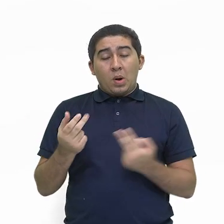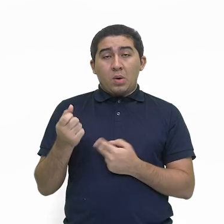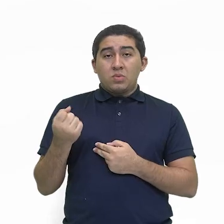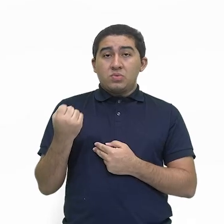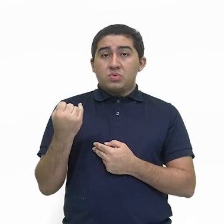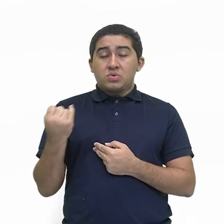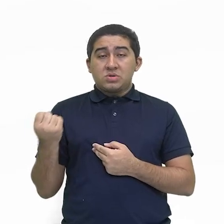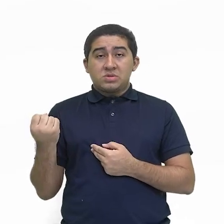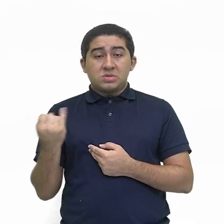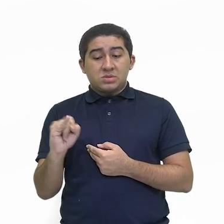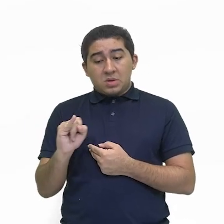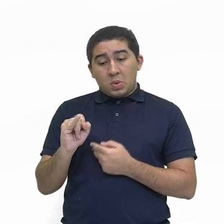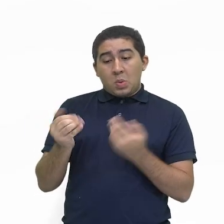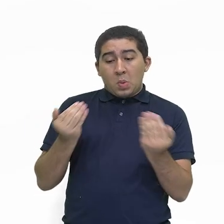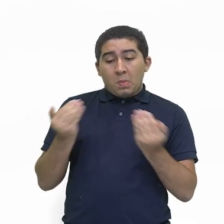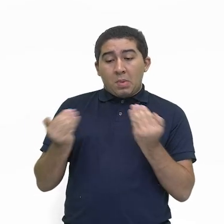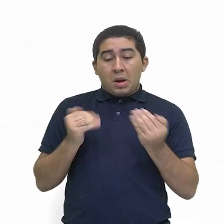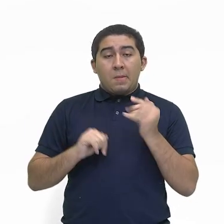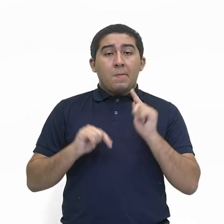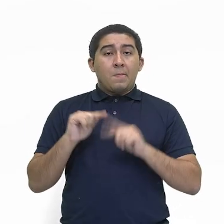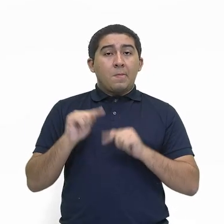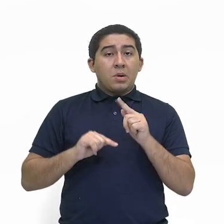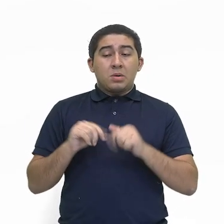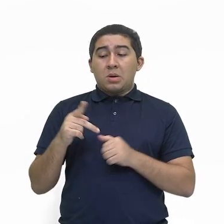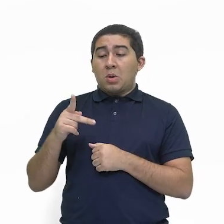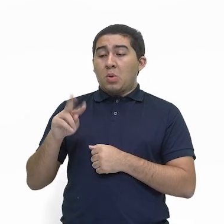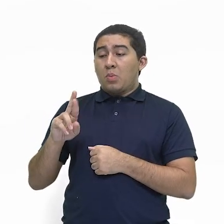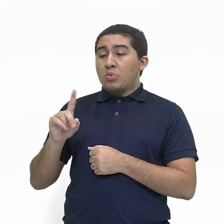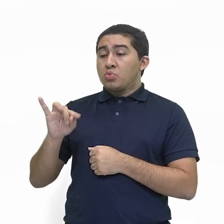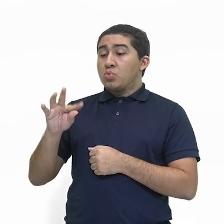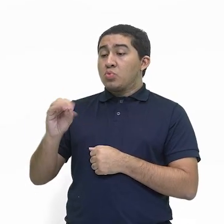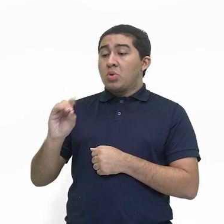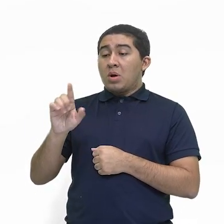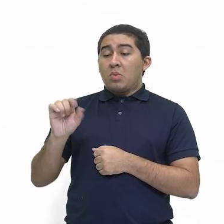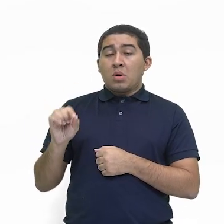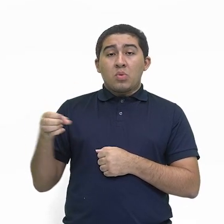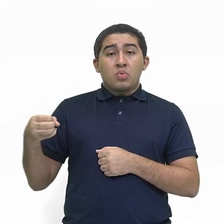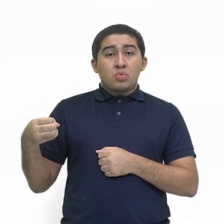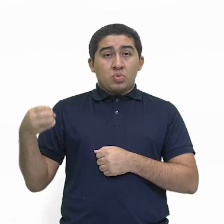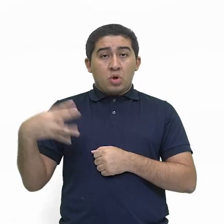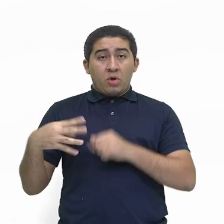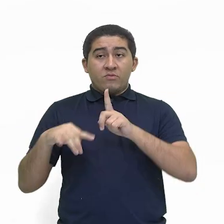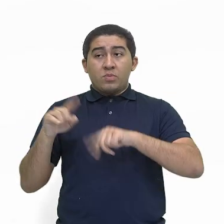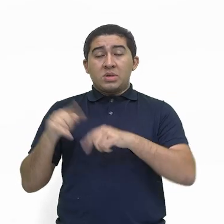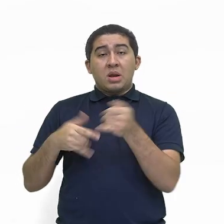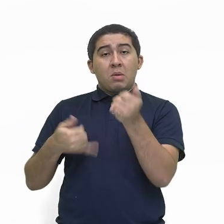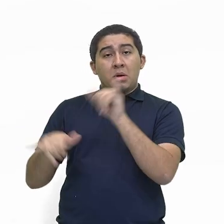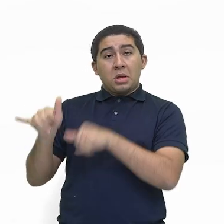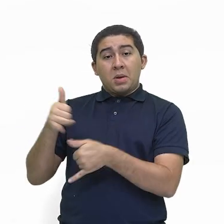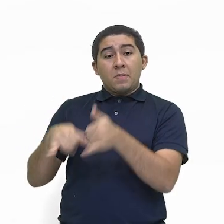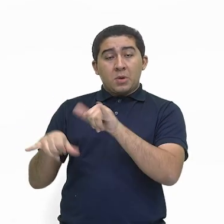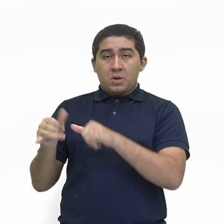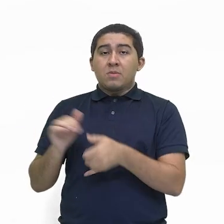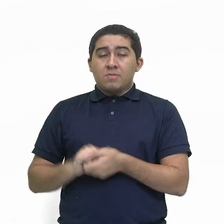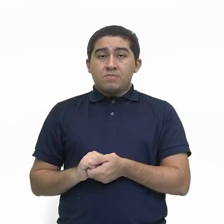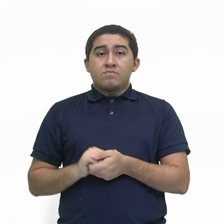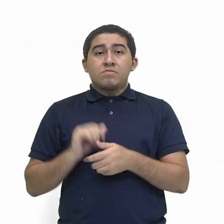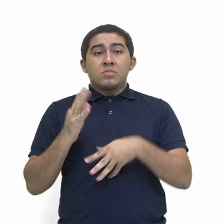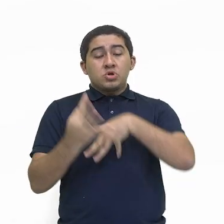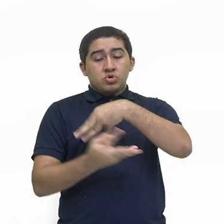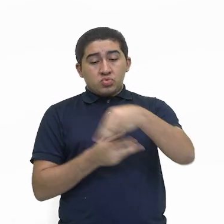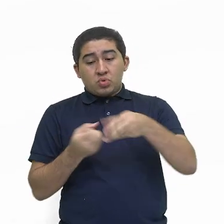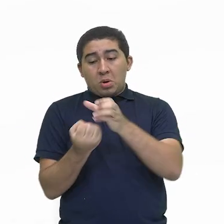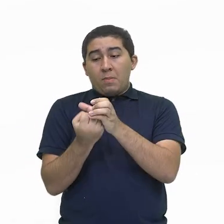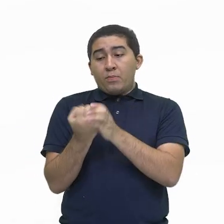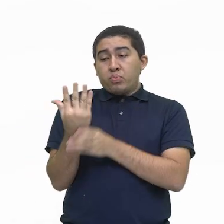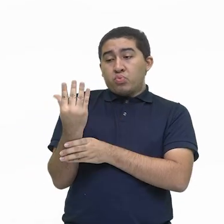dos produtos. O que são os produtos? São os novos produtos químicos feitos a